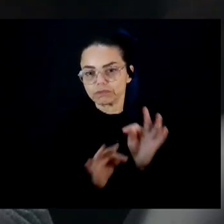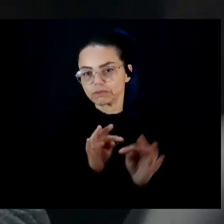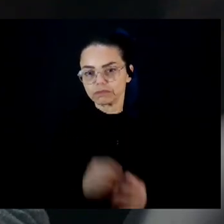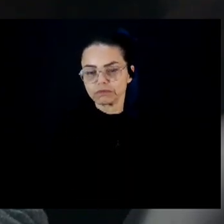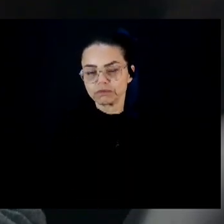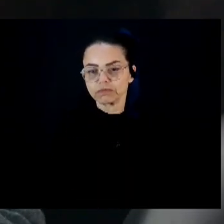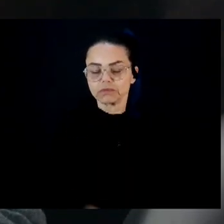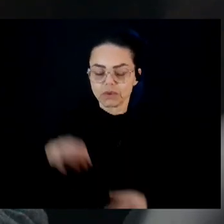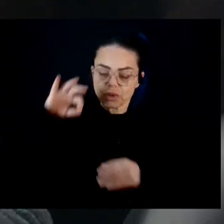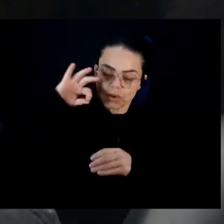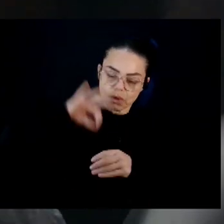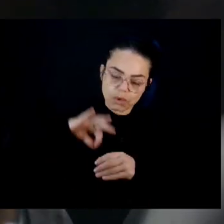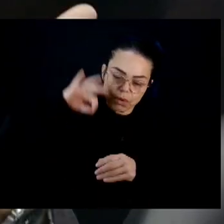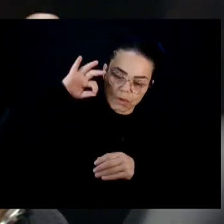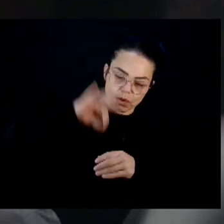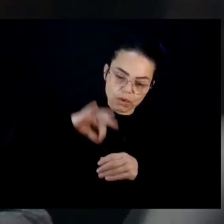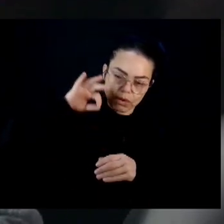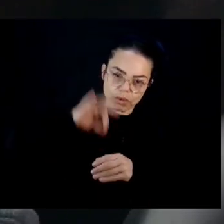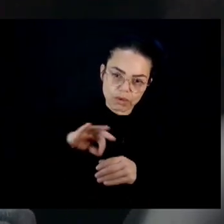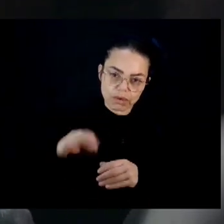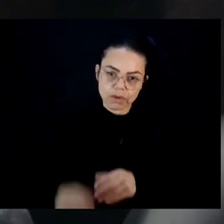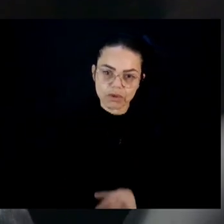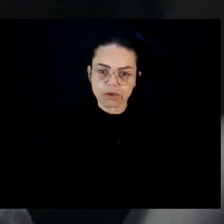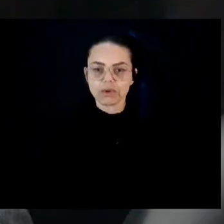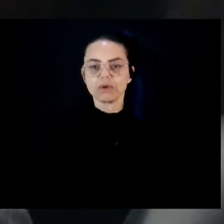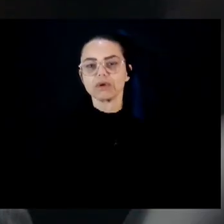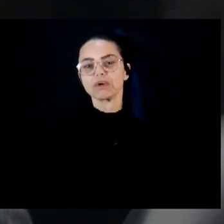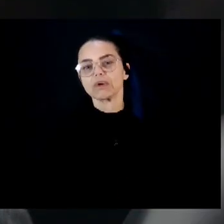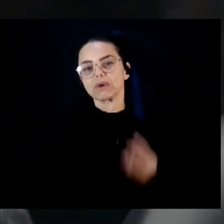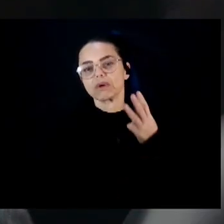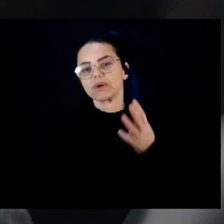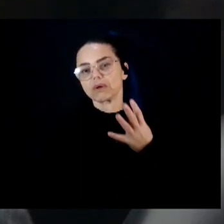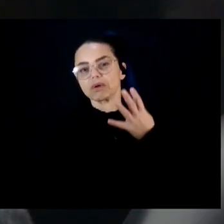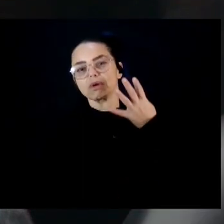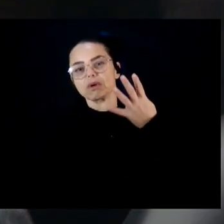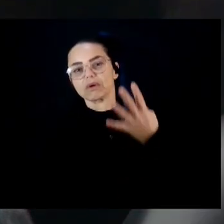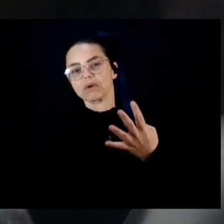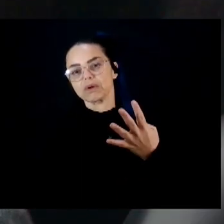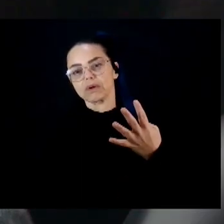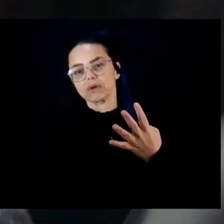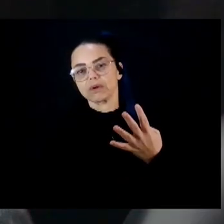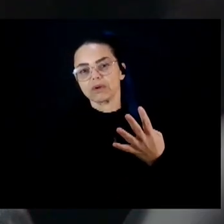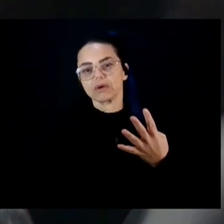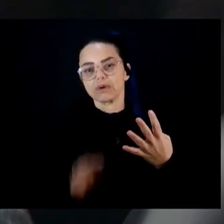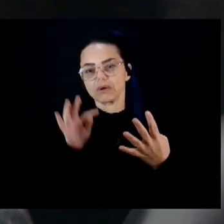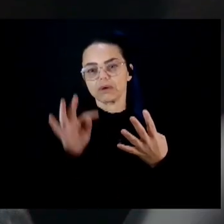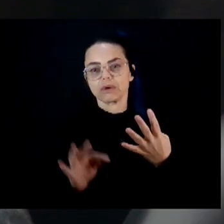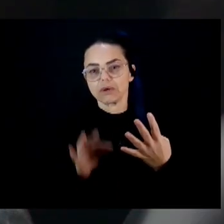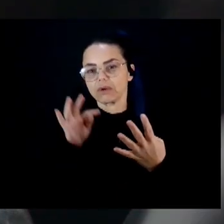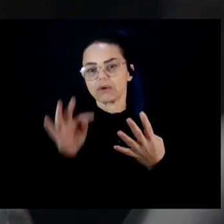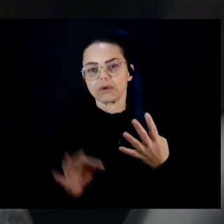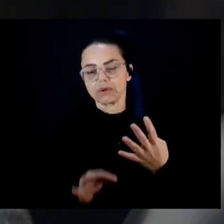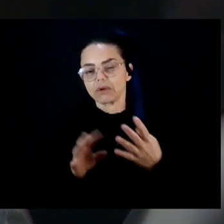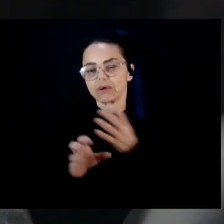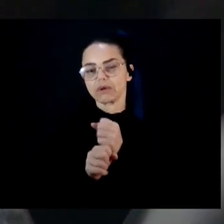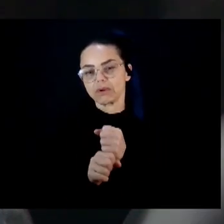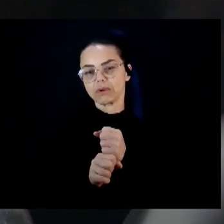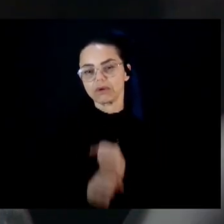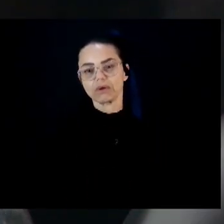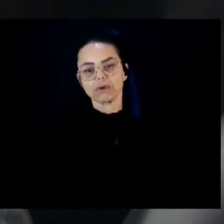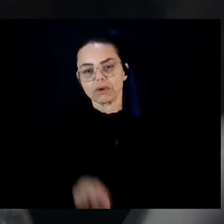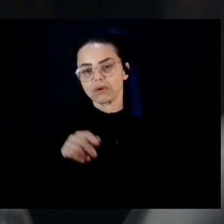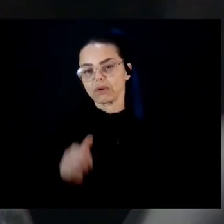chá, ele acaba sendo ali, os herbais, a terceira ou quarta linha de tratamento complementar. Eles não vão ser as